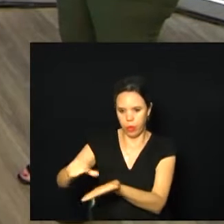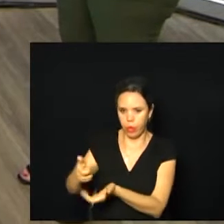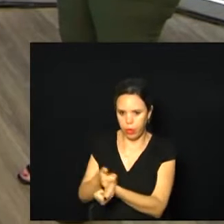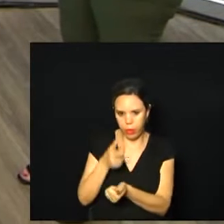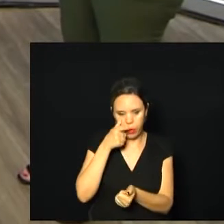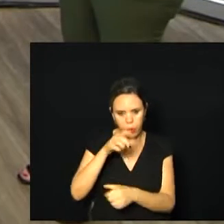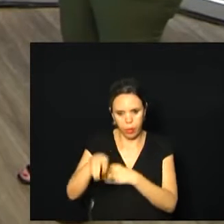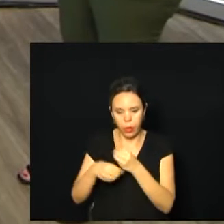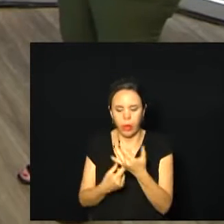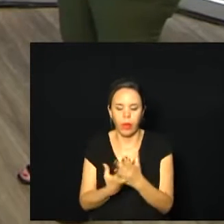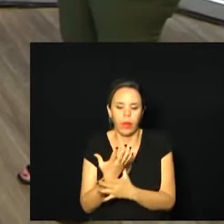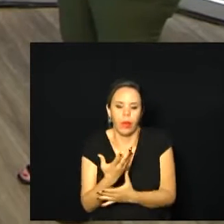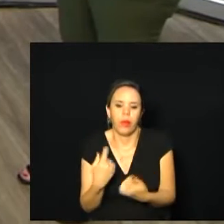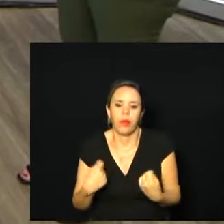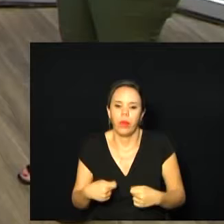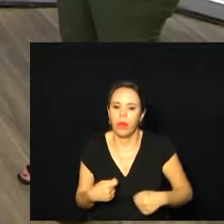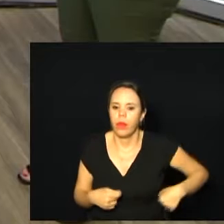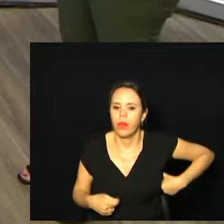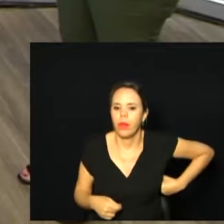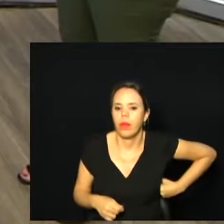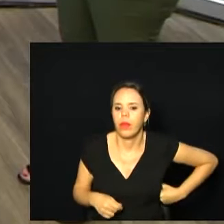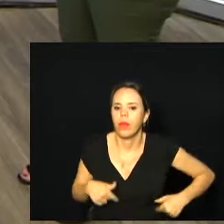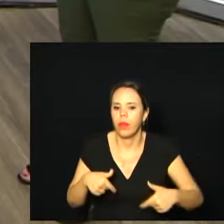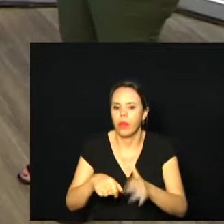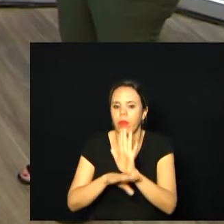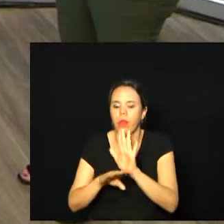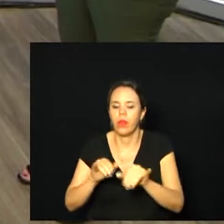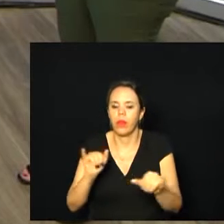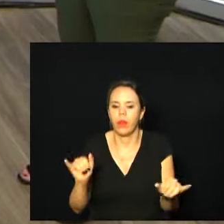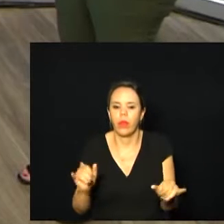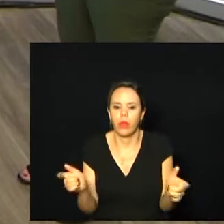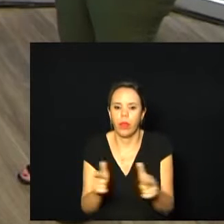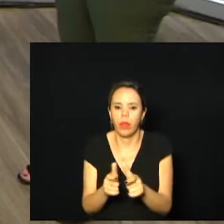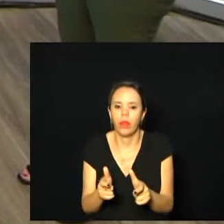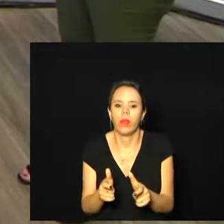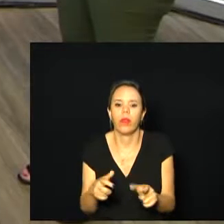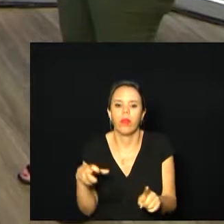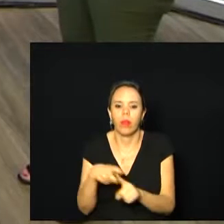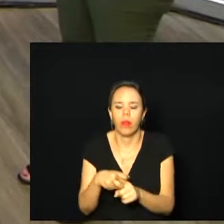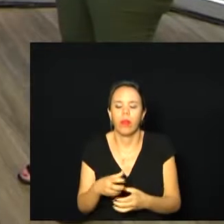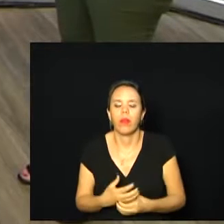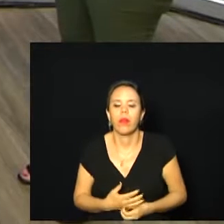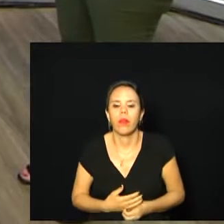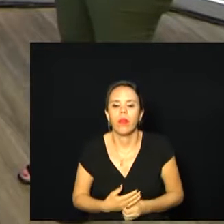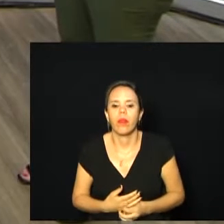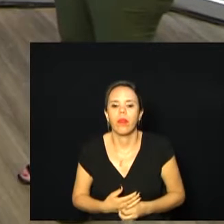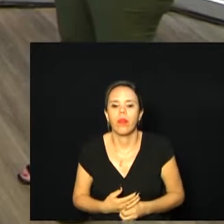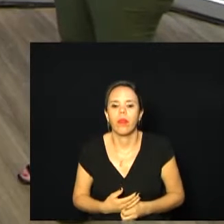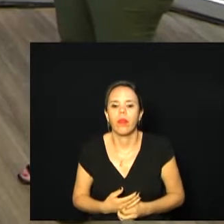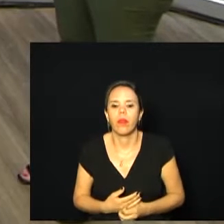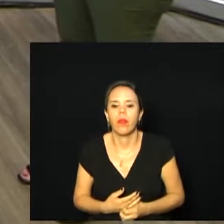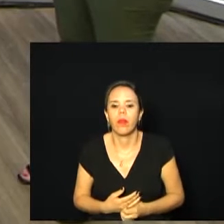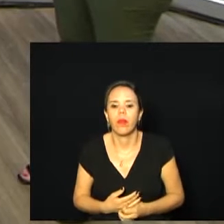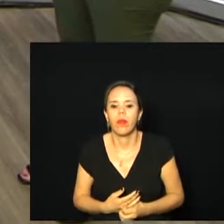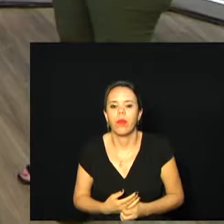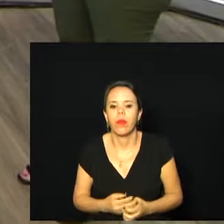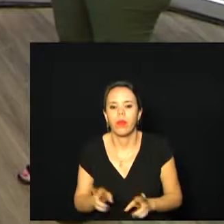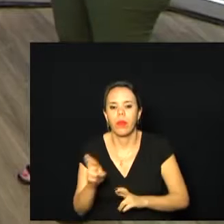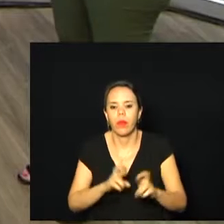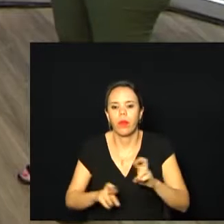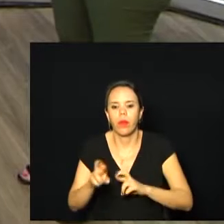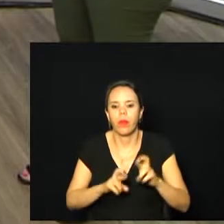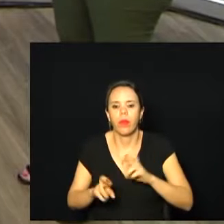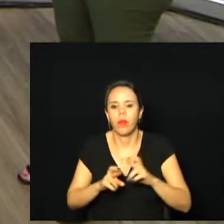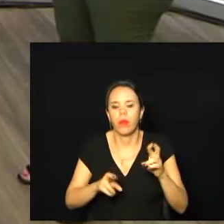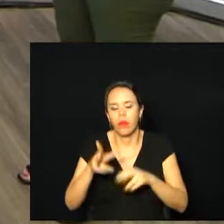a implantação. Então, é preciso que todos se engajem nessa campanha para reduzir o número de acidentes. E de acordo, inclusive, com o monitoramento da